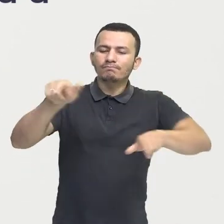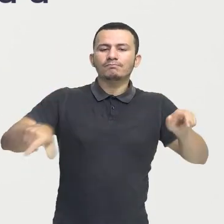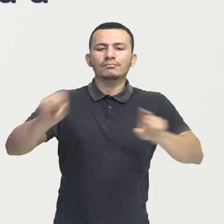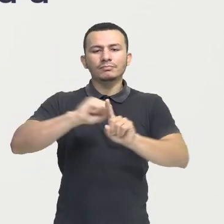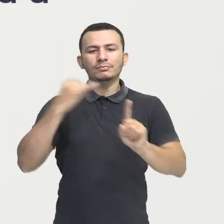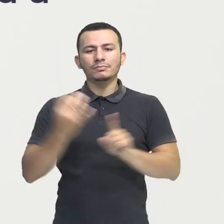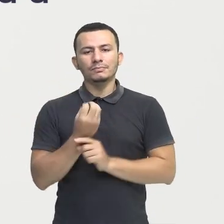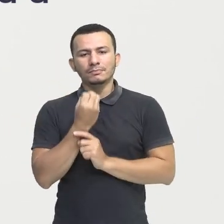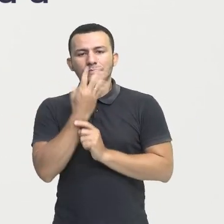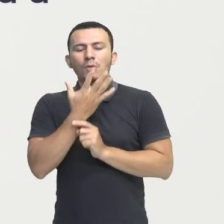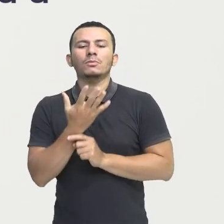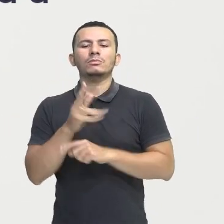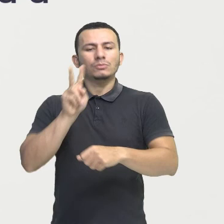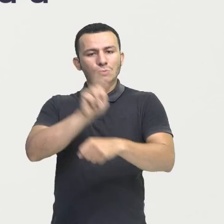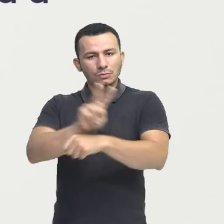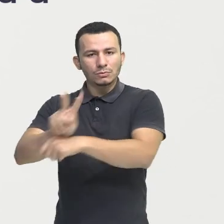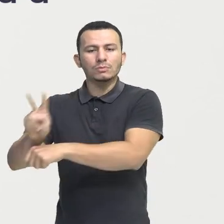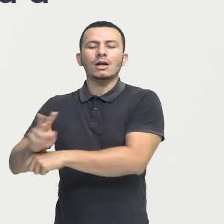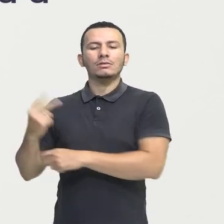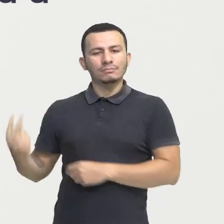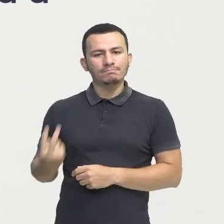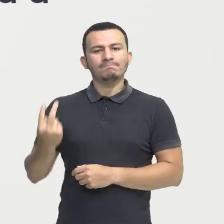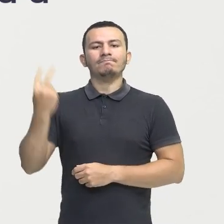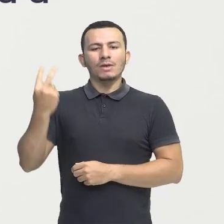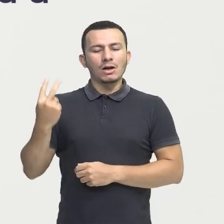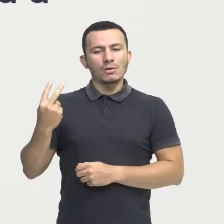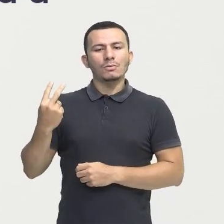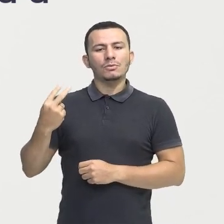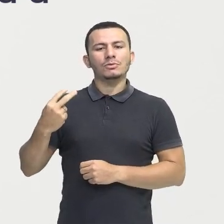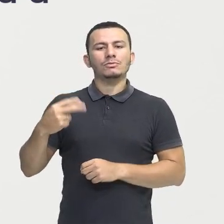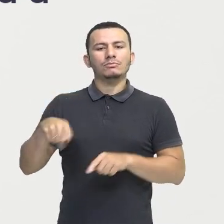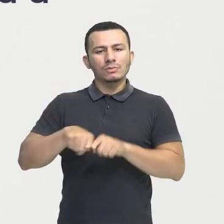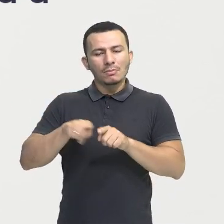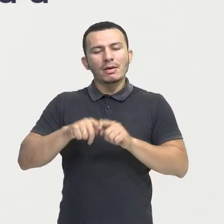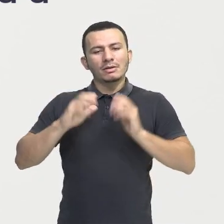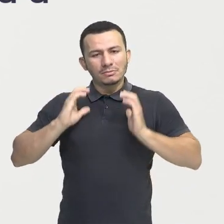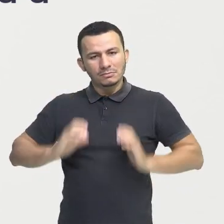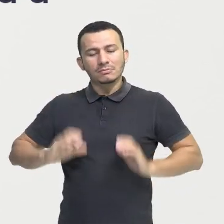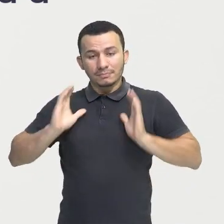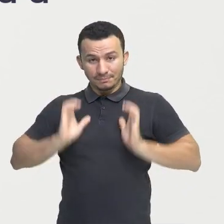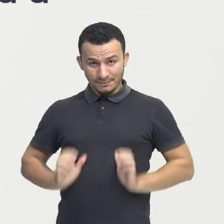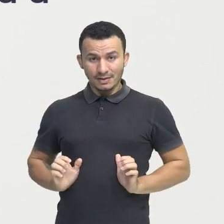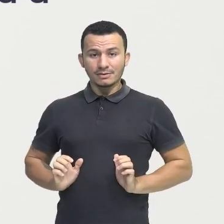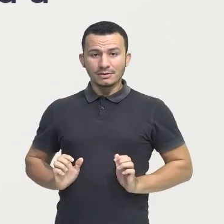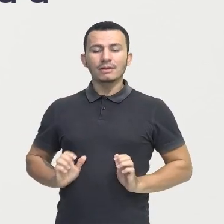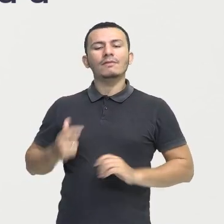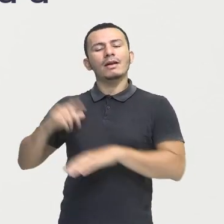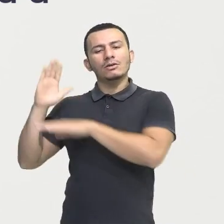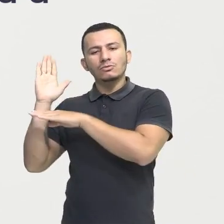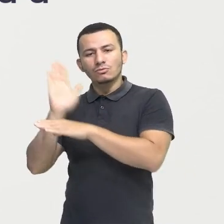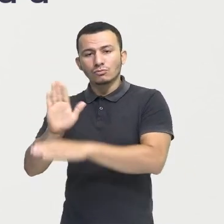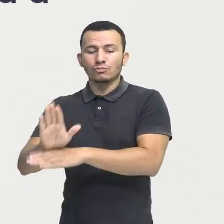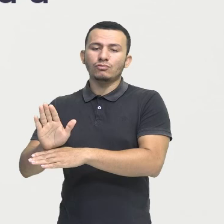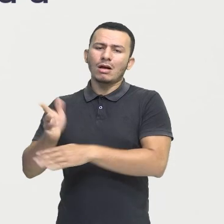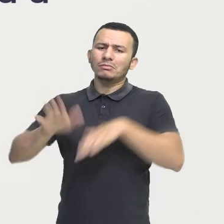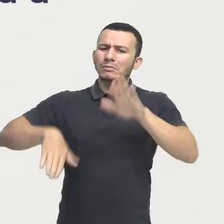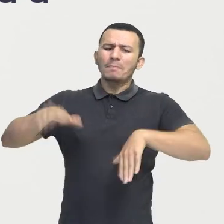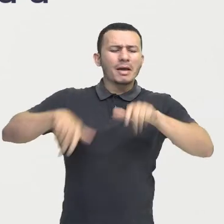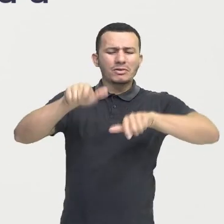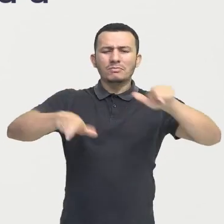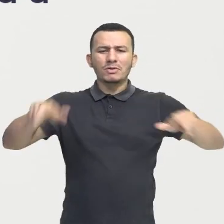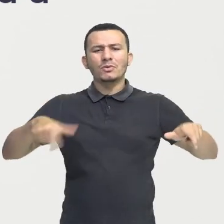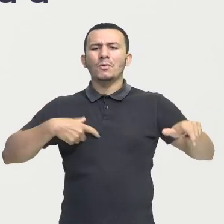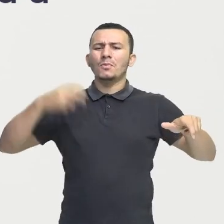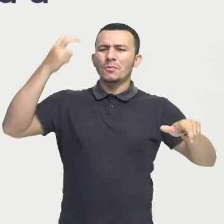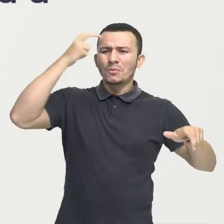o bem das pessoas, para os valores, para os princípios, que vão então trazer aí, independente de quem seja, de